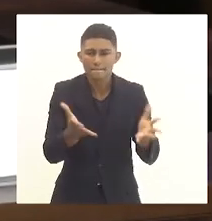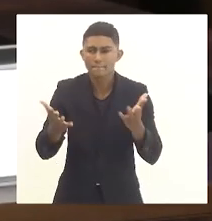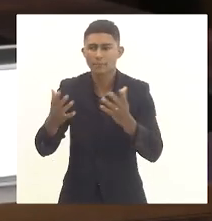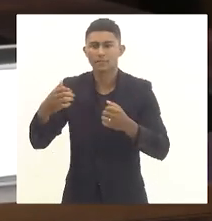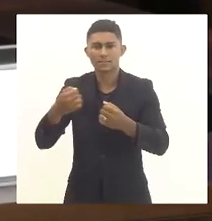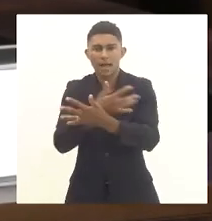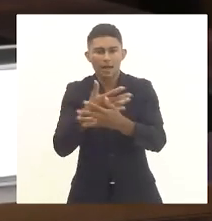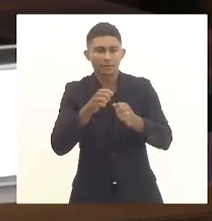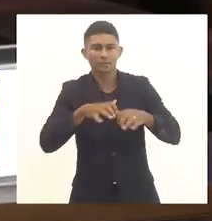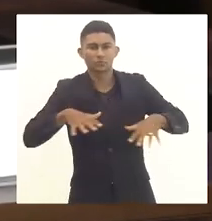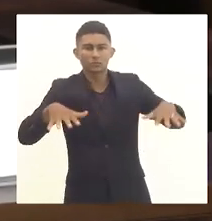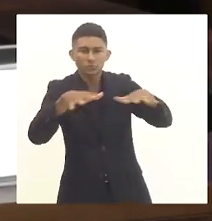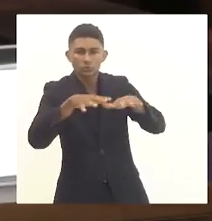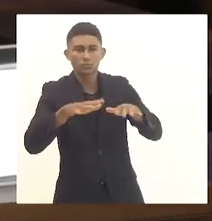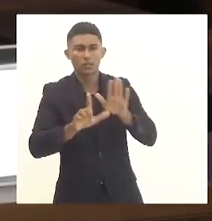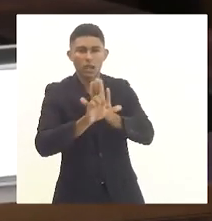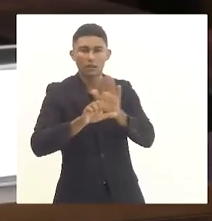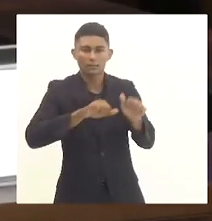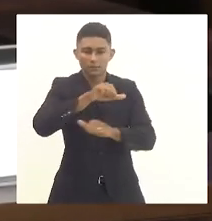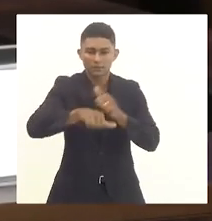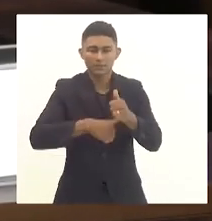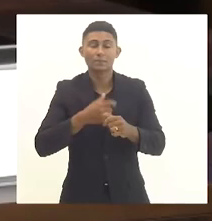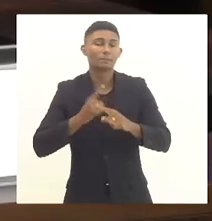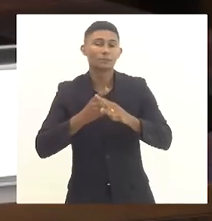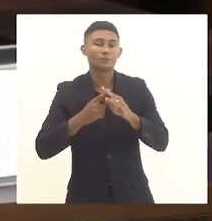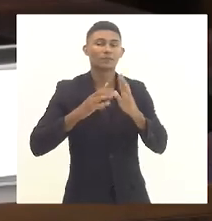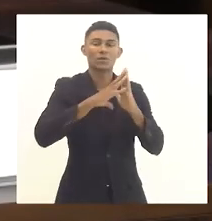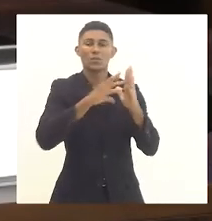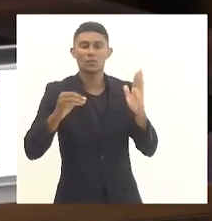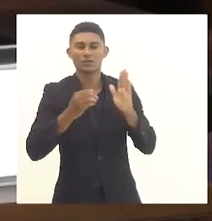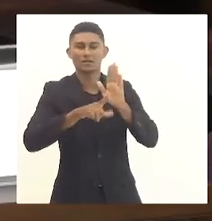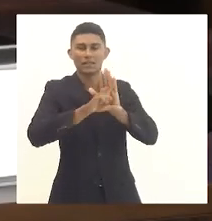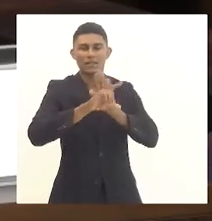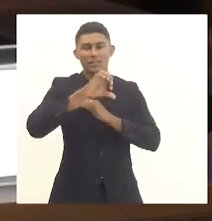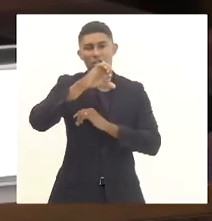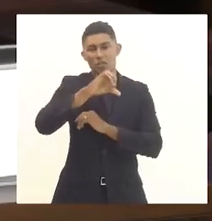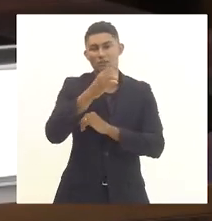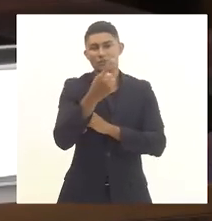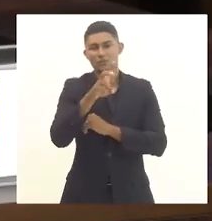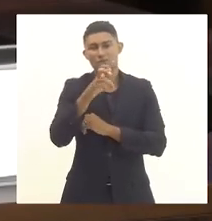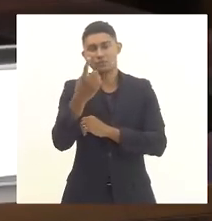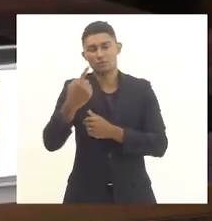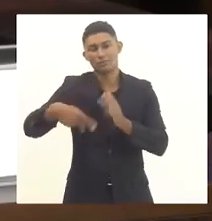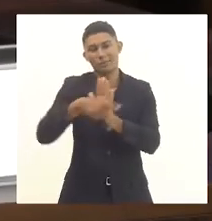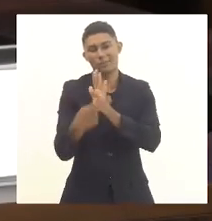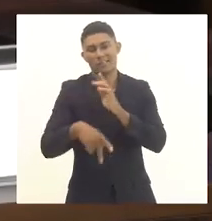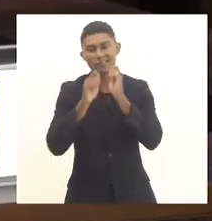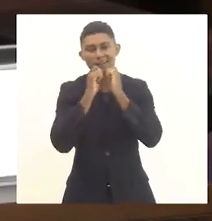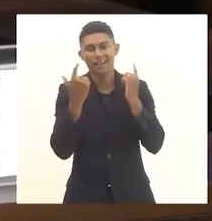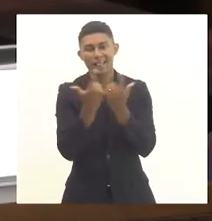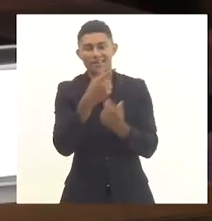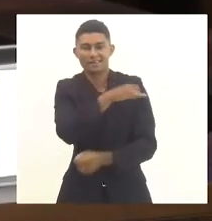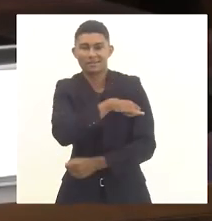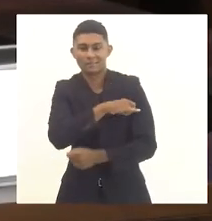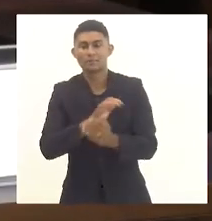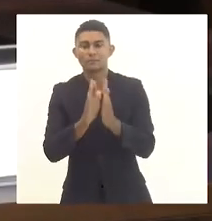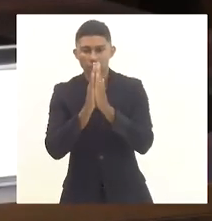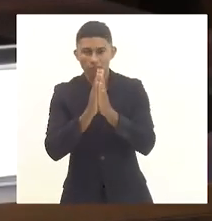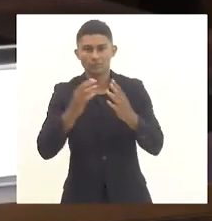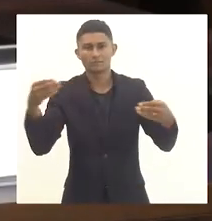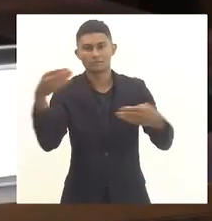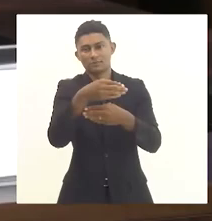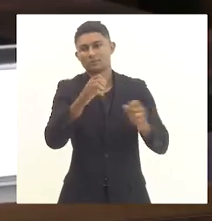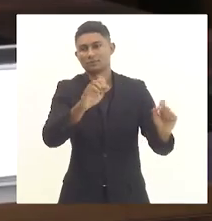inspiração clara no projeto de lei que virou a Lei 9151 de 2020 aqui desta casa. Então, por favor, pode passar o primeiro slide, te